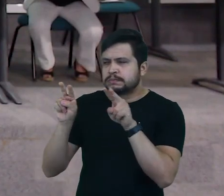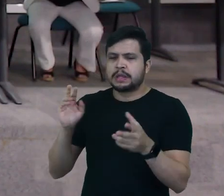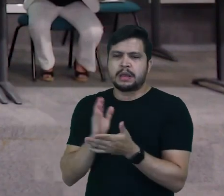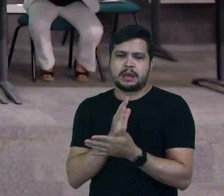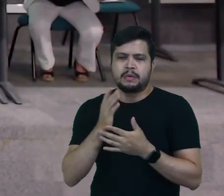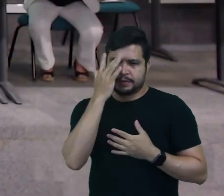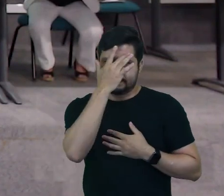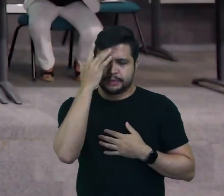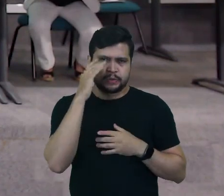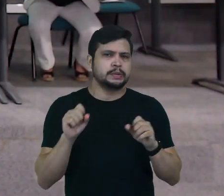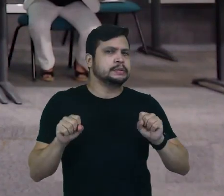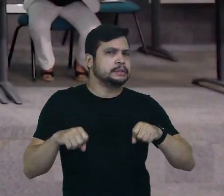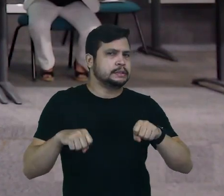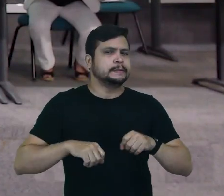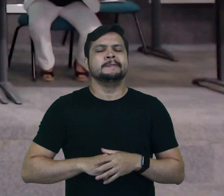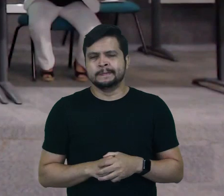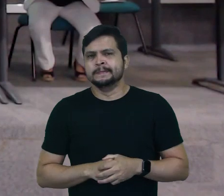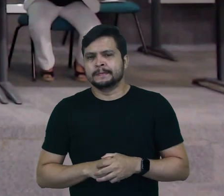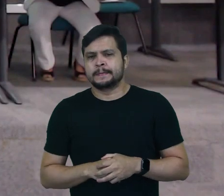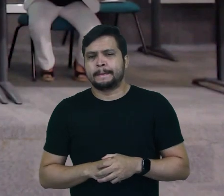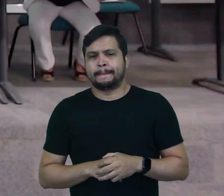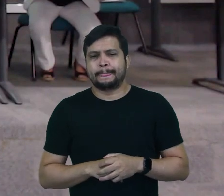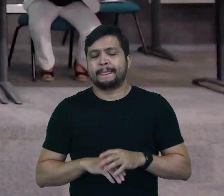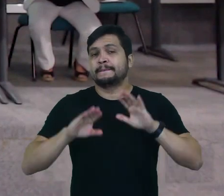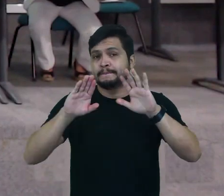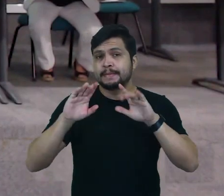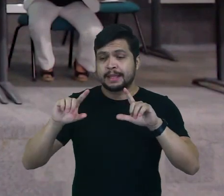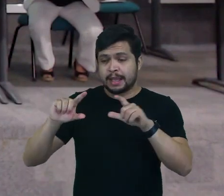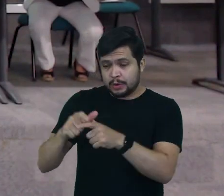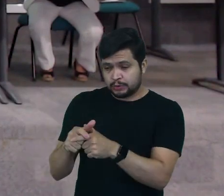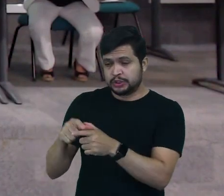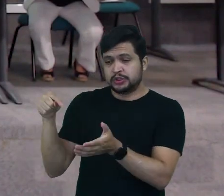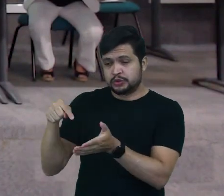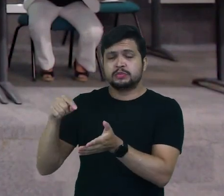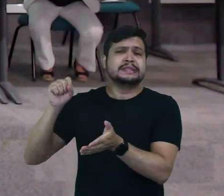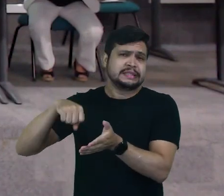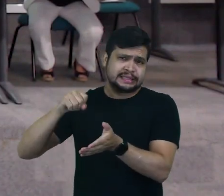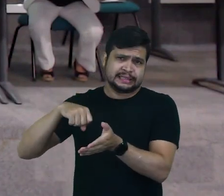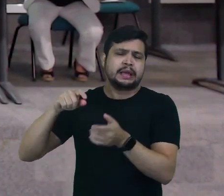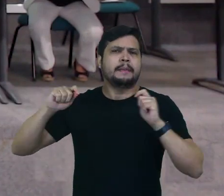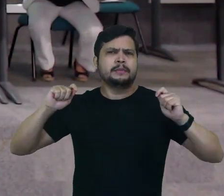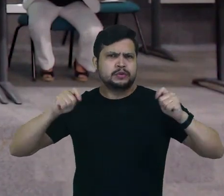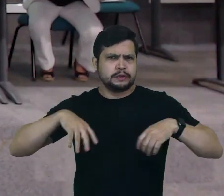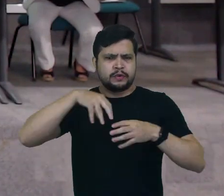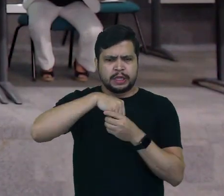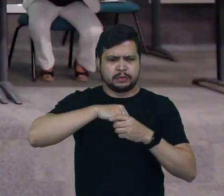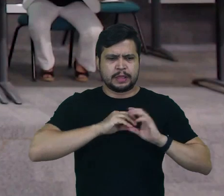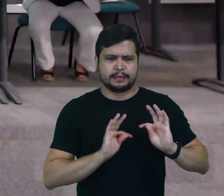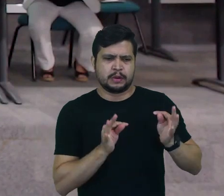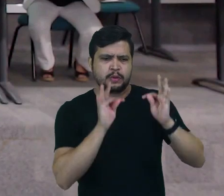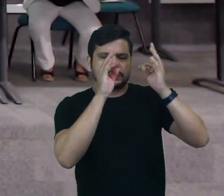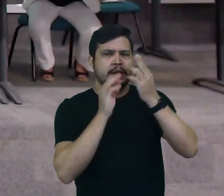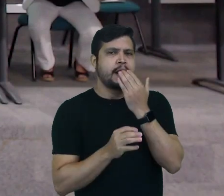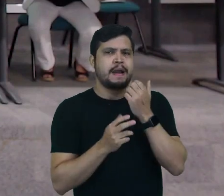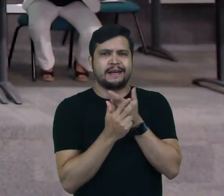pessoas com esse comportamento ligado a isso. É um nicho? É possível,